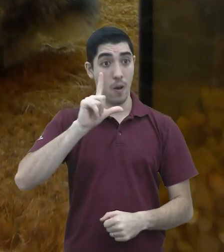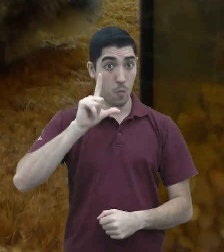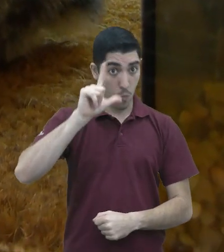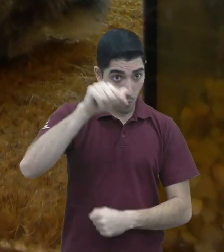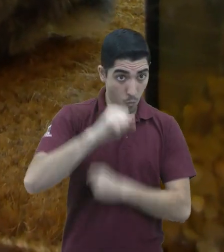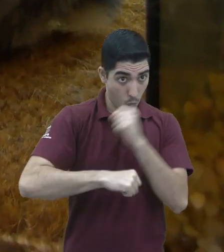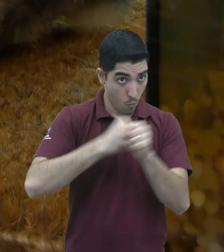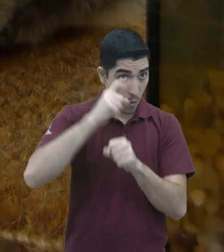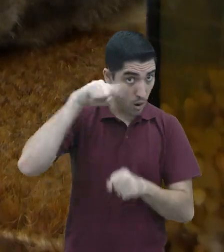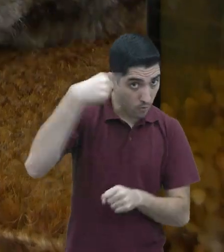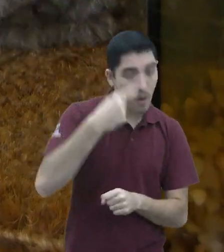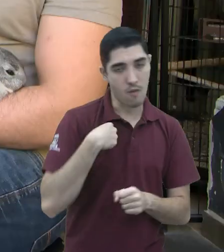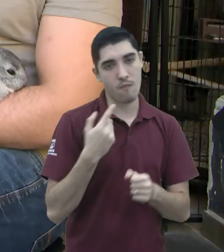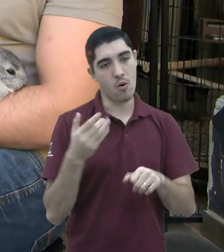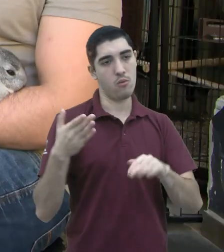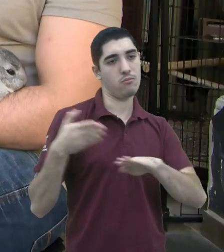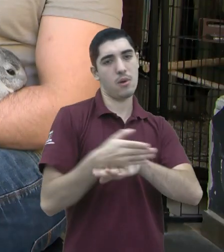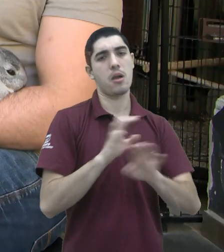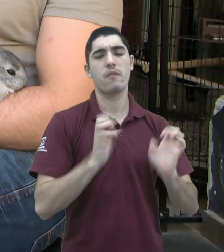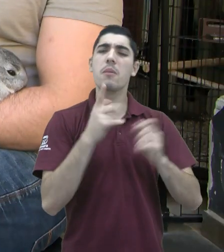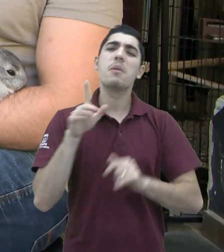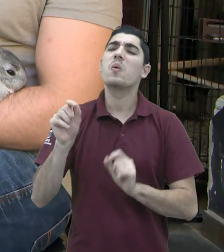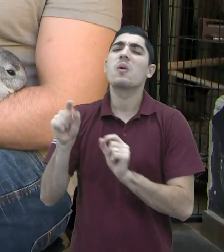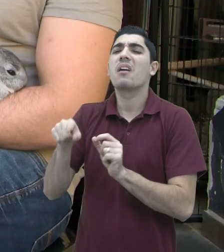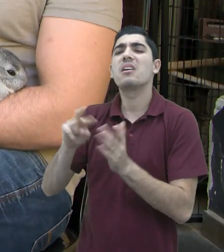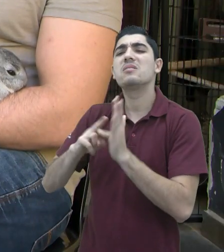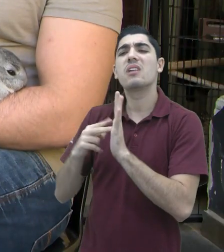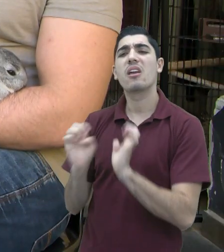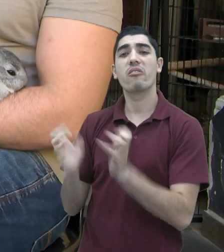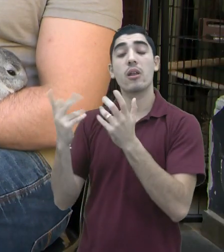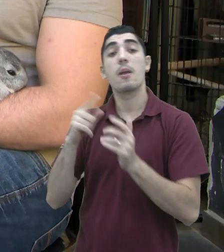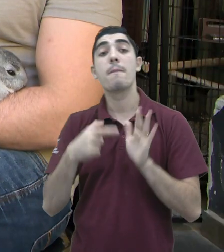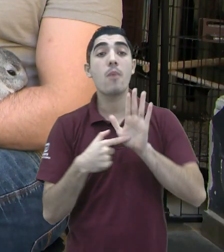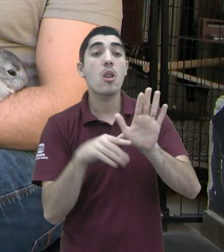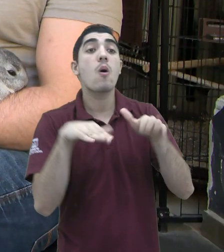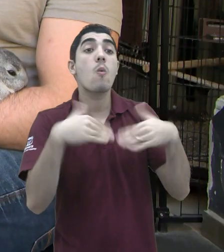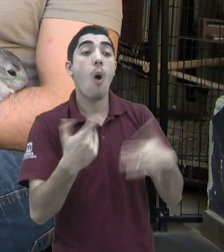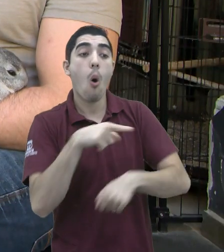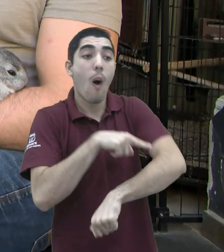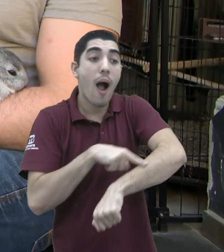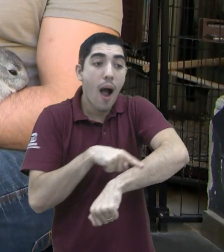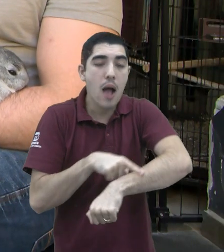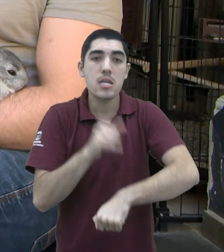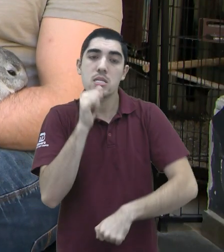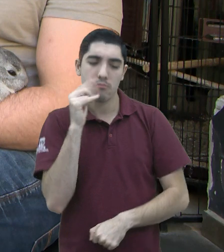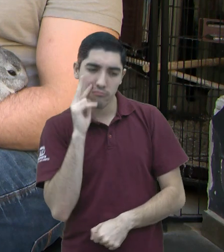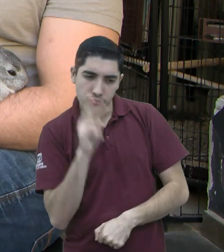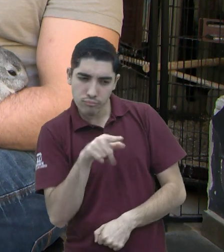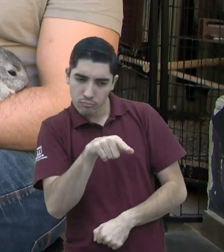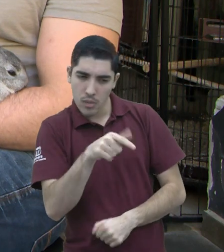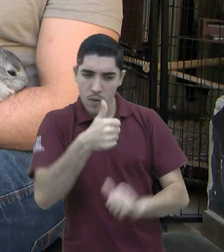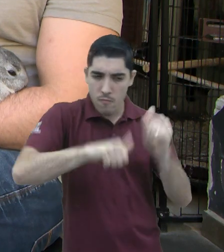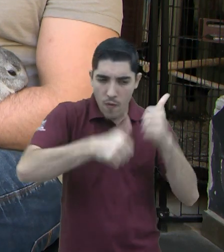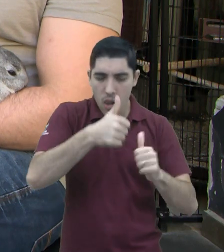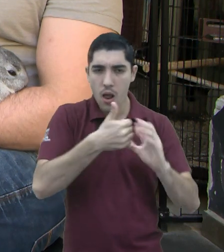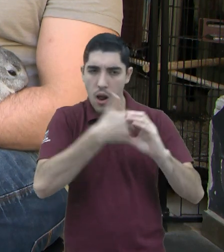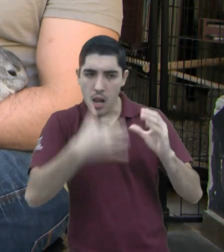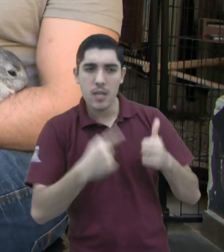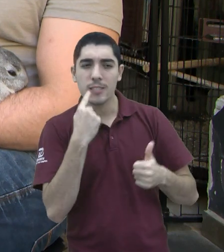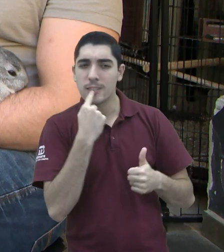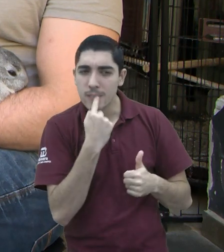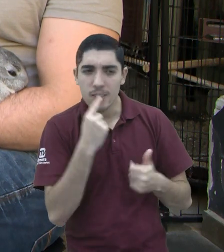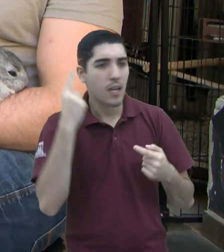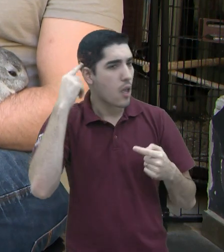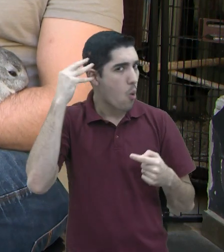entrando o próximo ano. E o que é analisado? O que são esses eventos? O padrão da raça, ou seja, vai olhar as características,